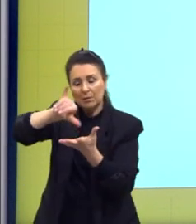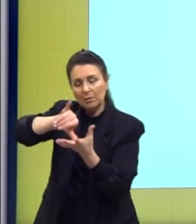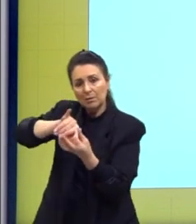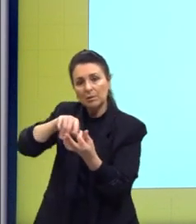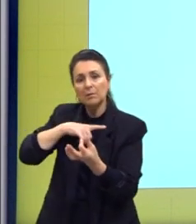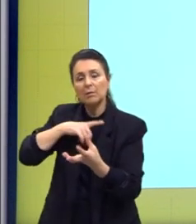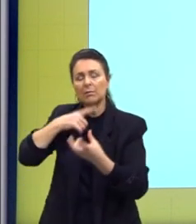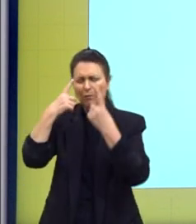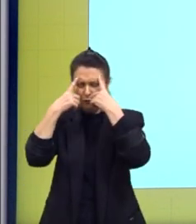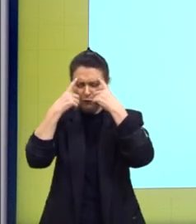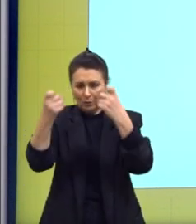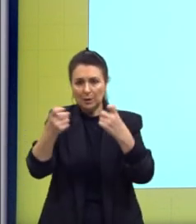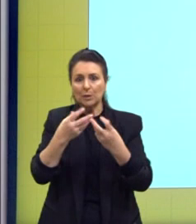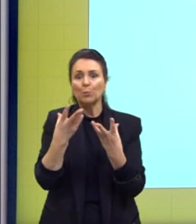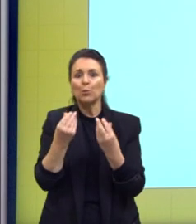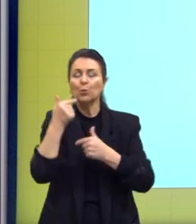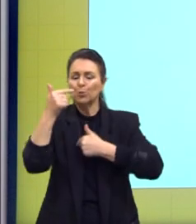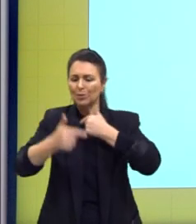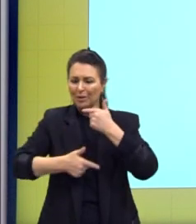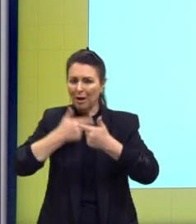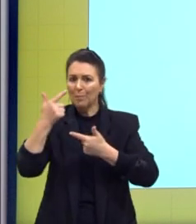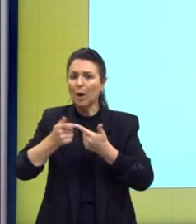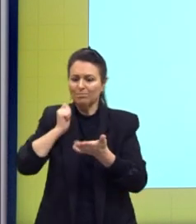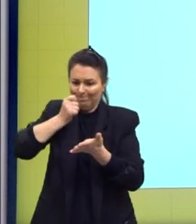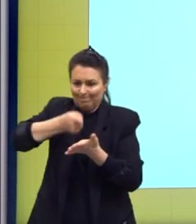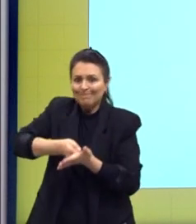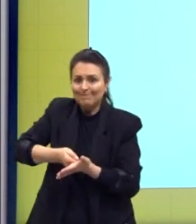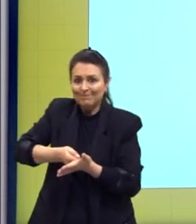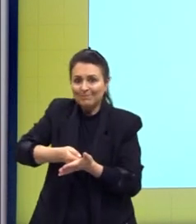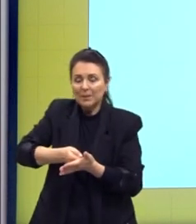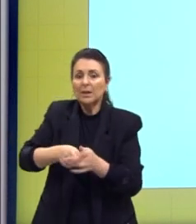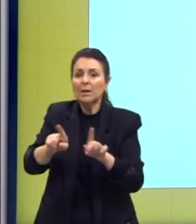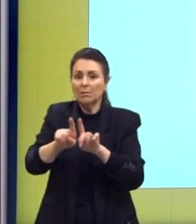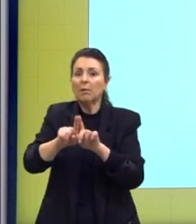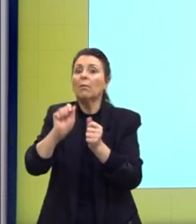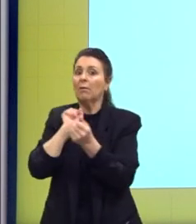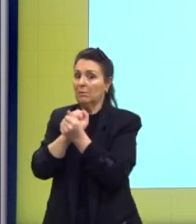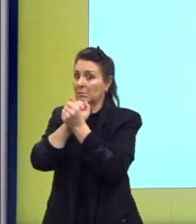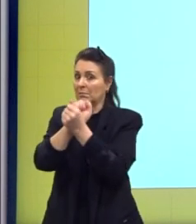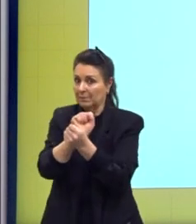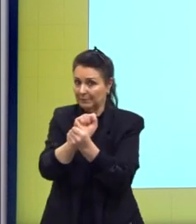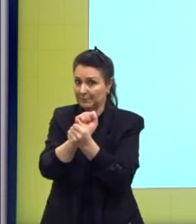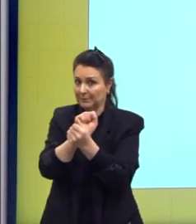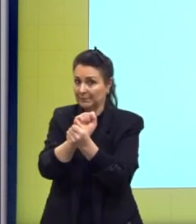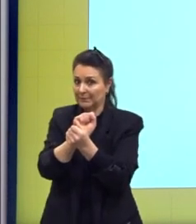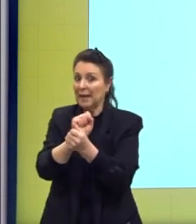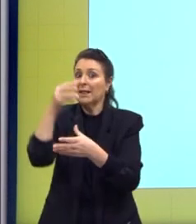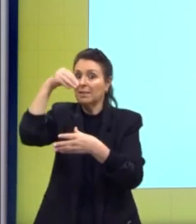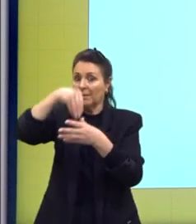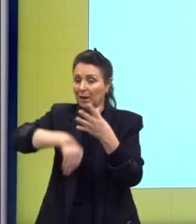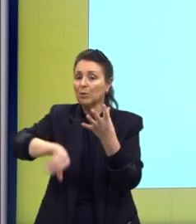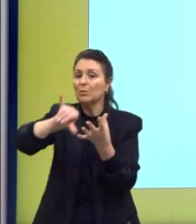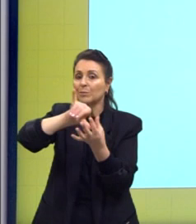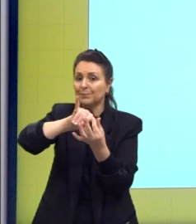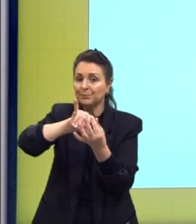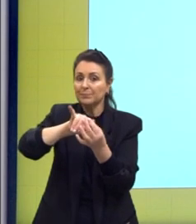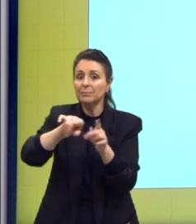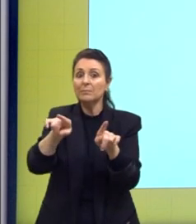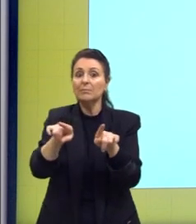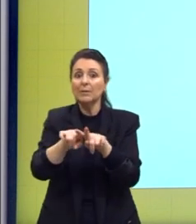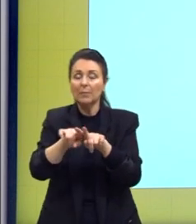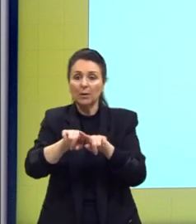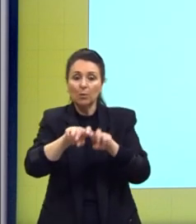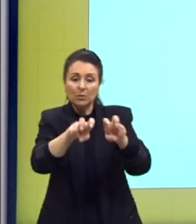muita violência e muito trabalho forçado e inclusive trabalho escravizado E além disso os Camponeses